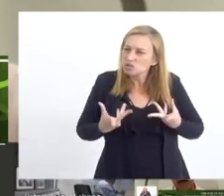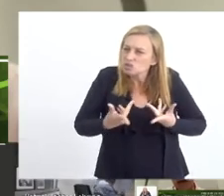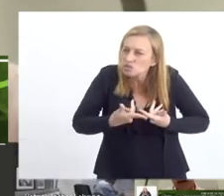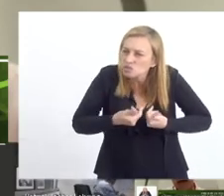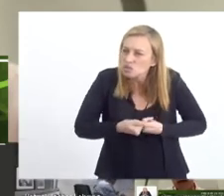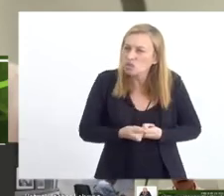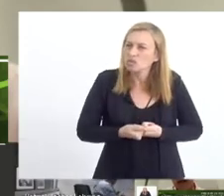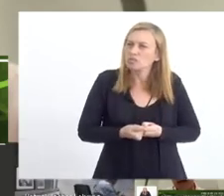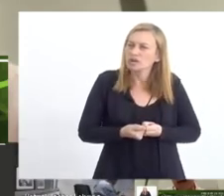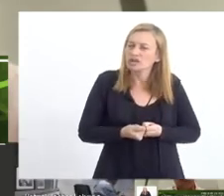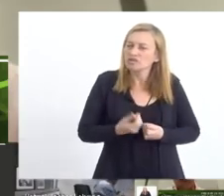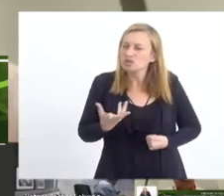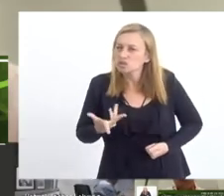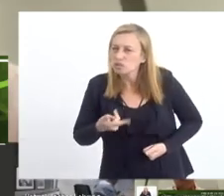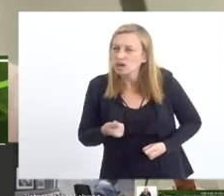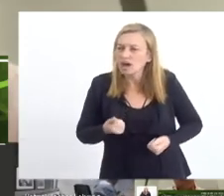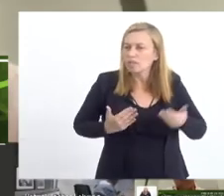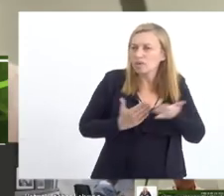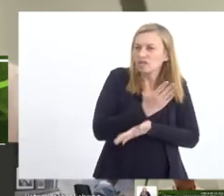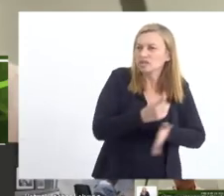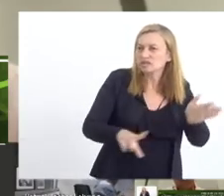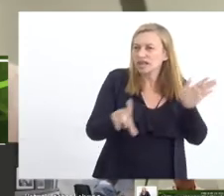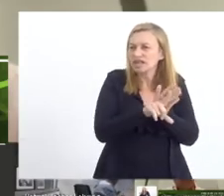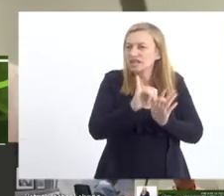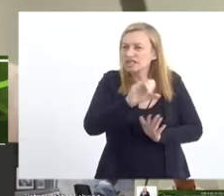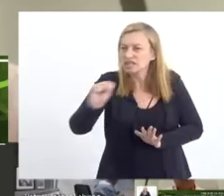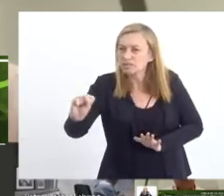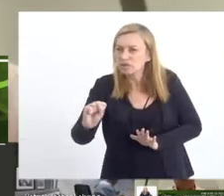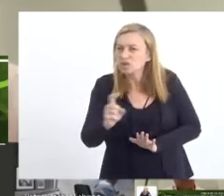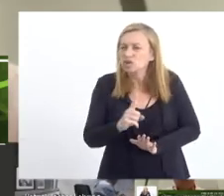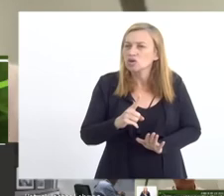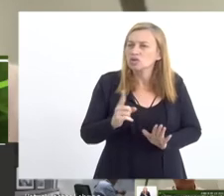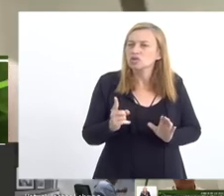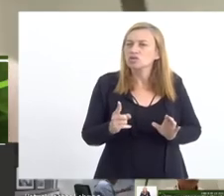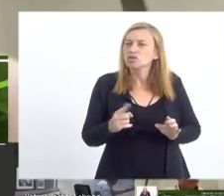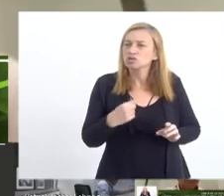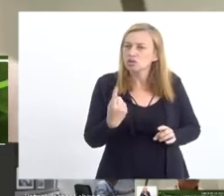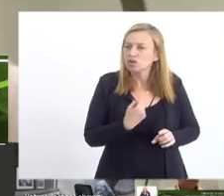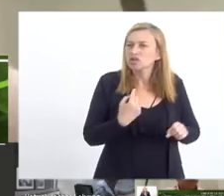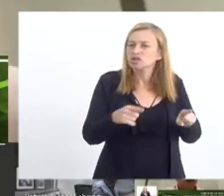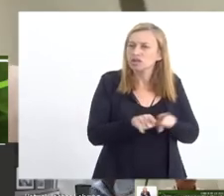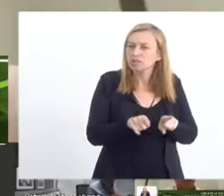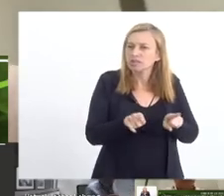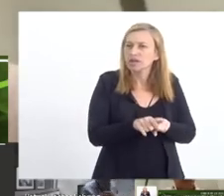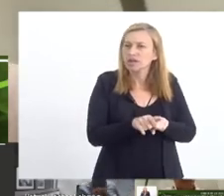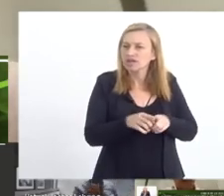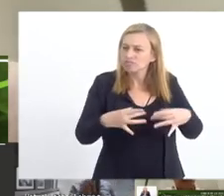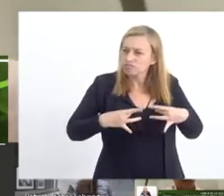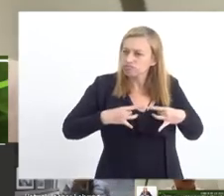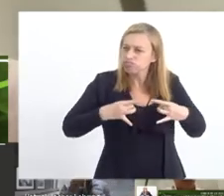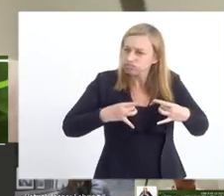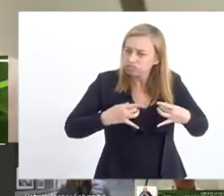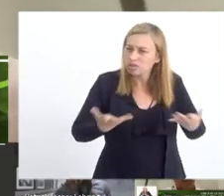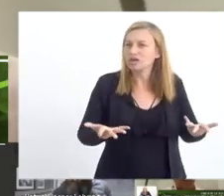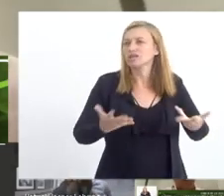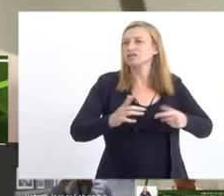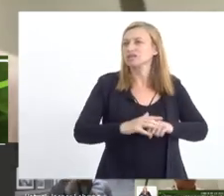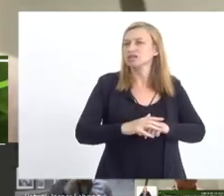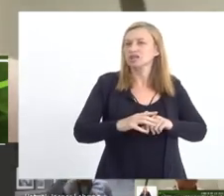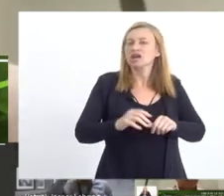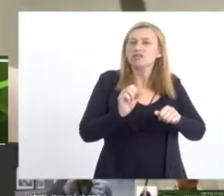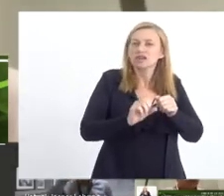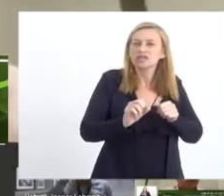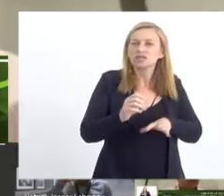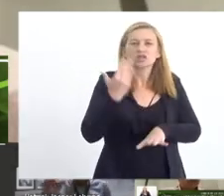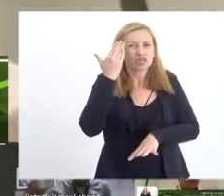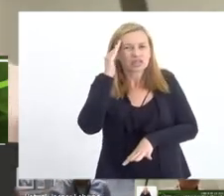eficiente a aprovação da lei do ICMS, nós, por nosso lado, também nos colocamos e estamos fazendo o que a